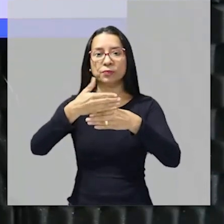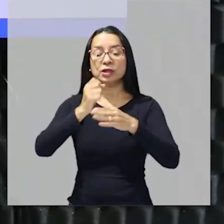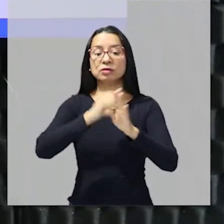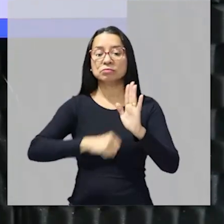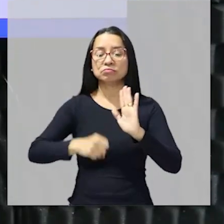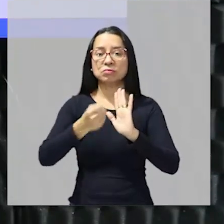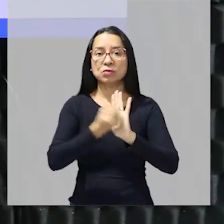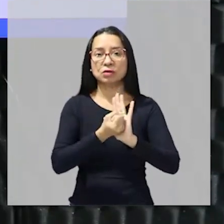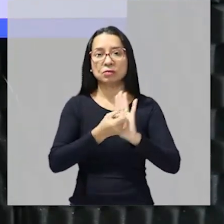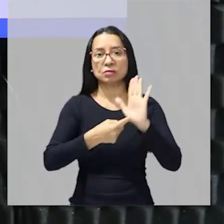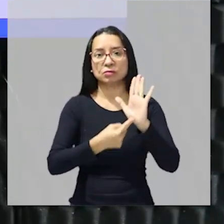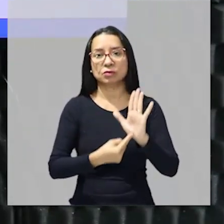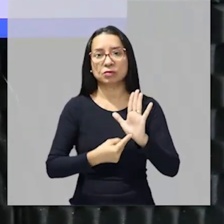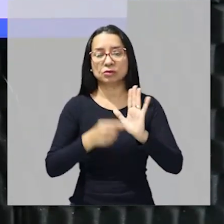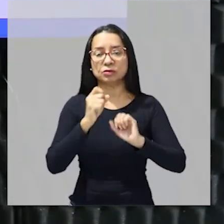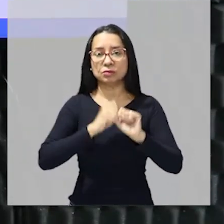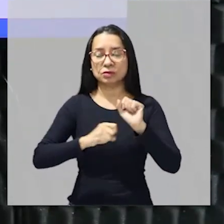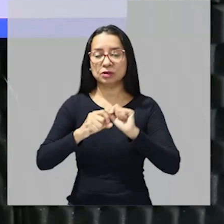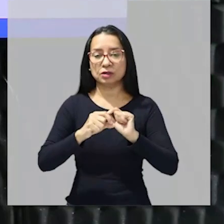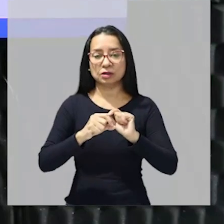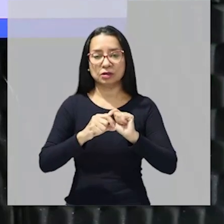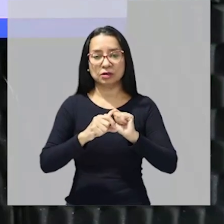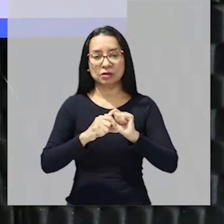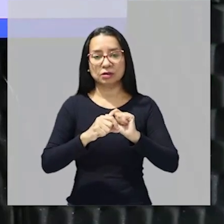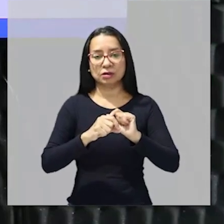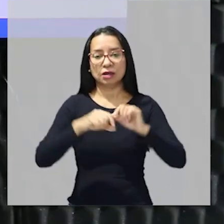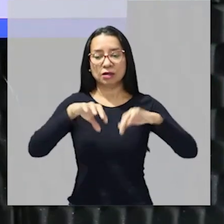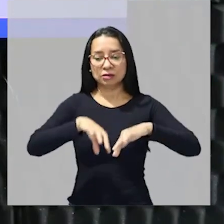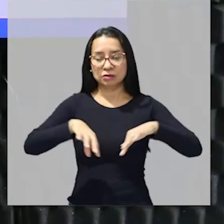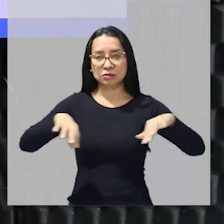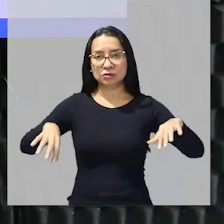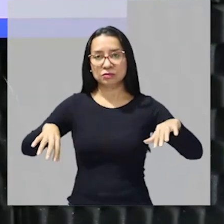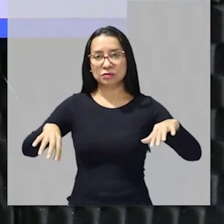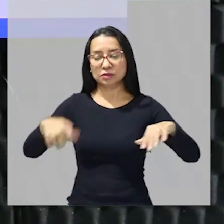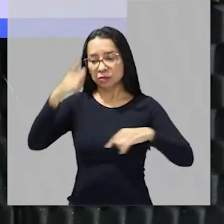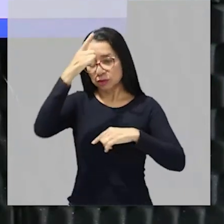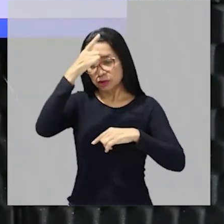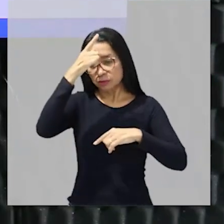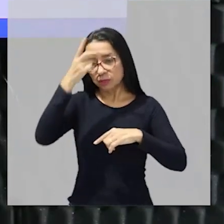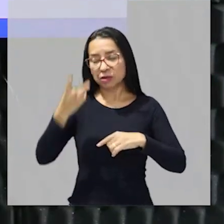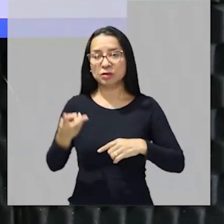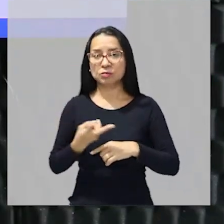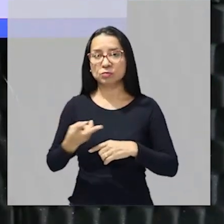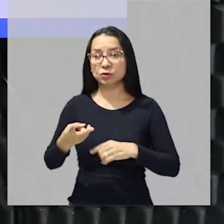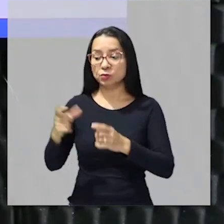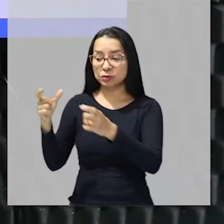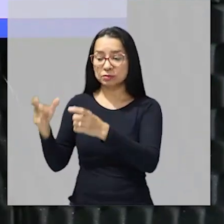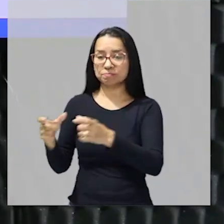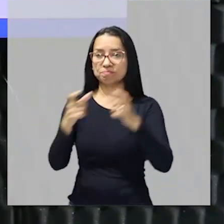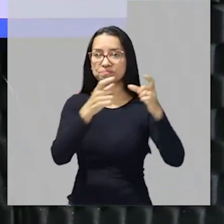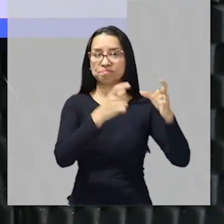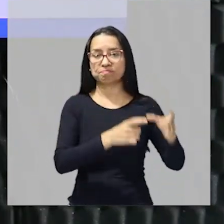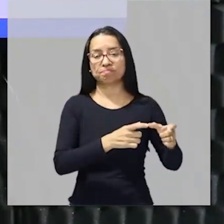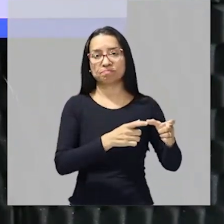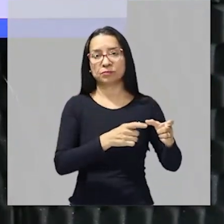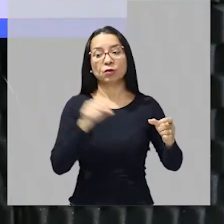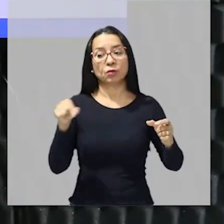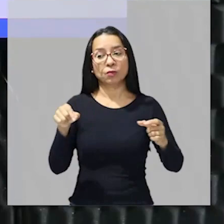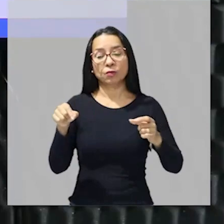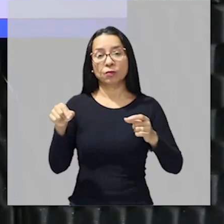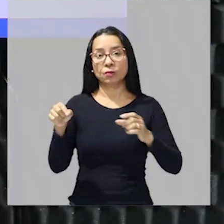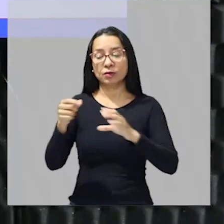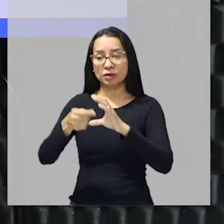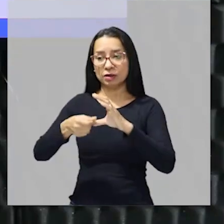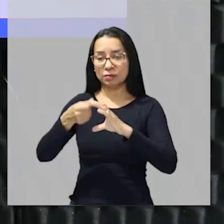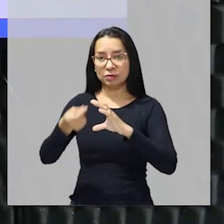simbolicamente mostra essa divisão da Alemanha em 2 áreas de influência. Uma capitalista, ocidental, norte-americana, a